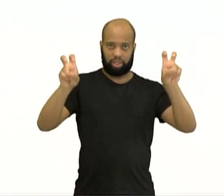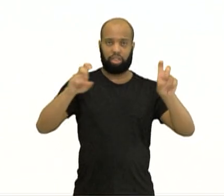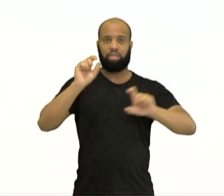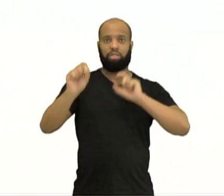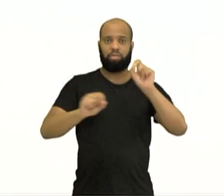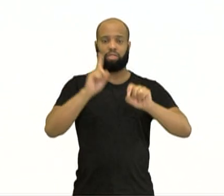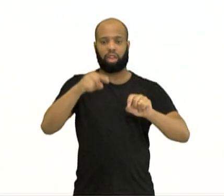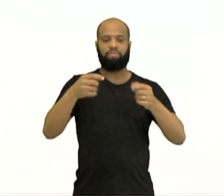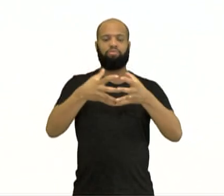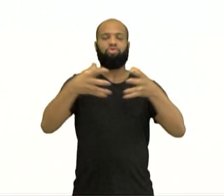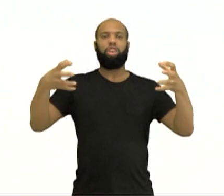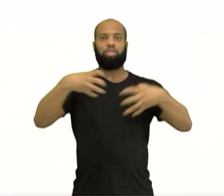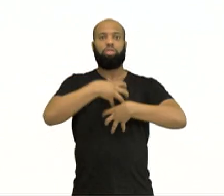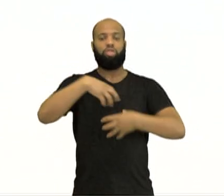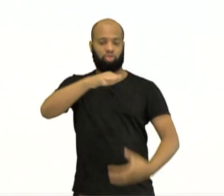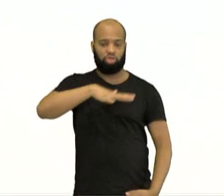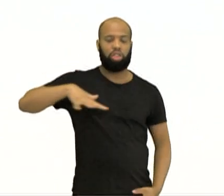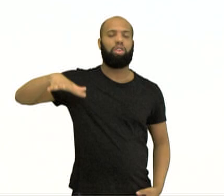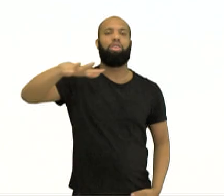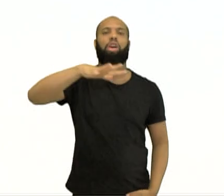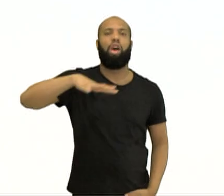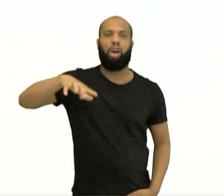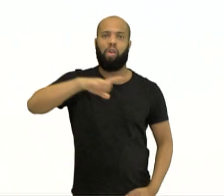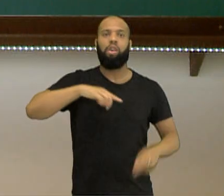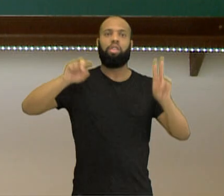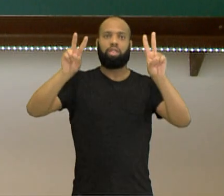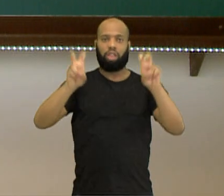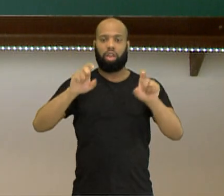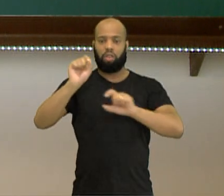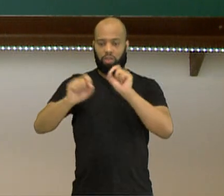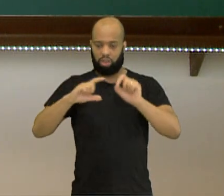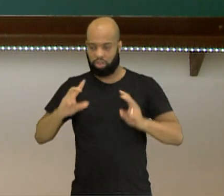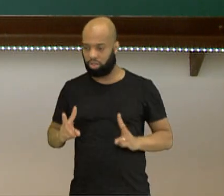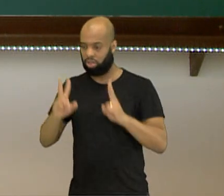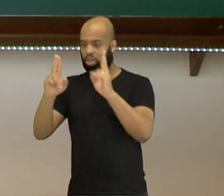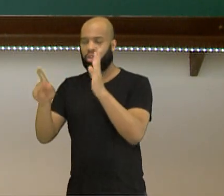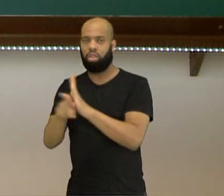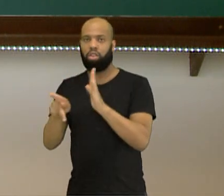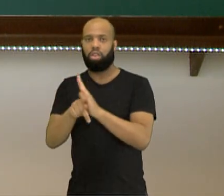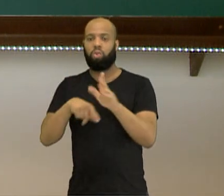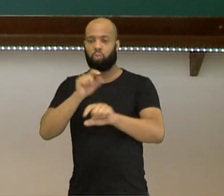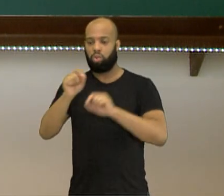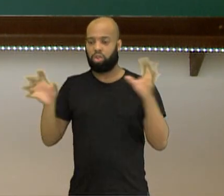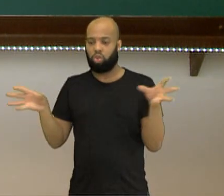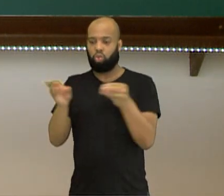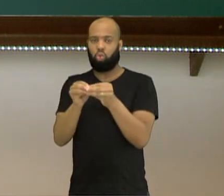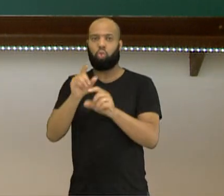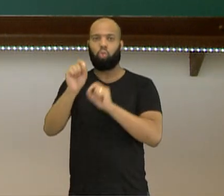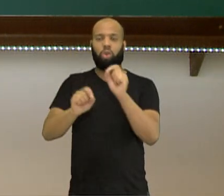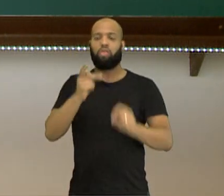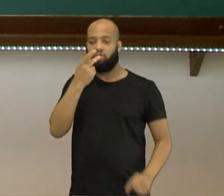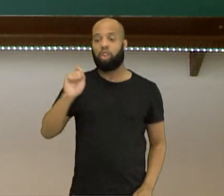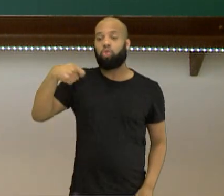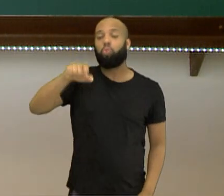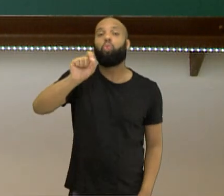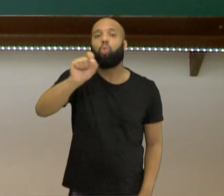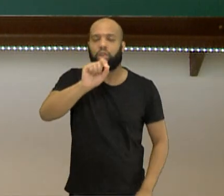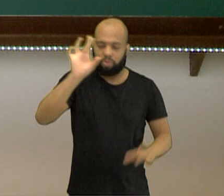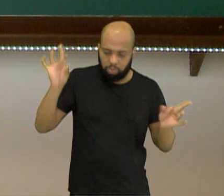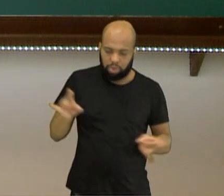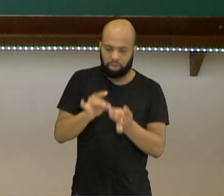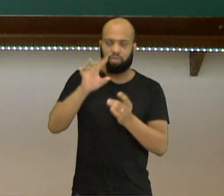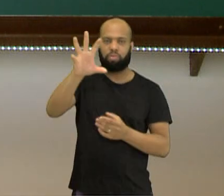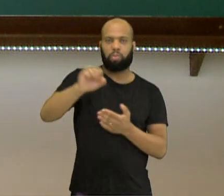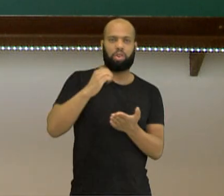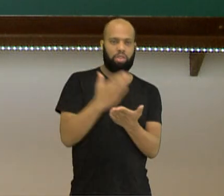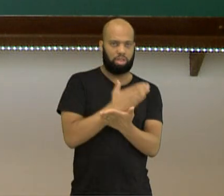é o amplo, é o maior. O tema é o recorte do assunto, é mais o específico. Pega o